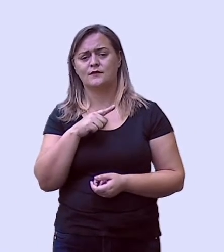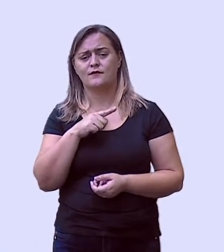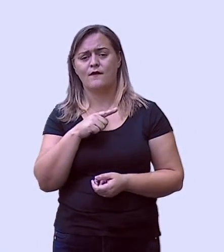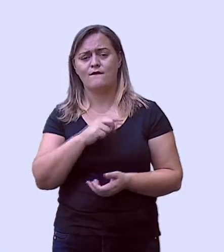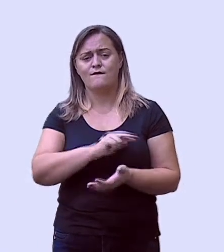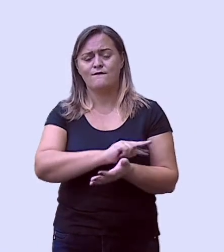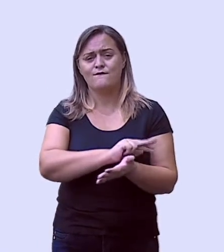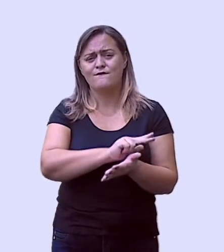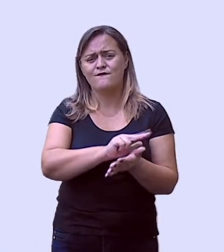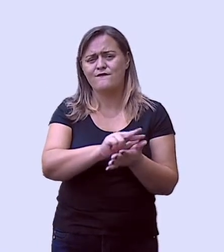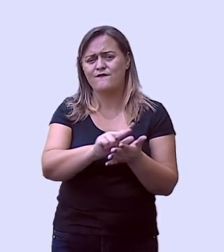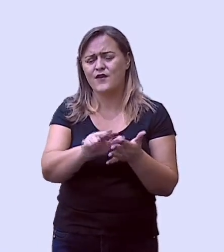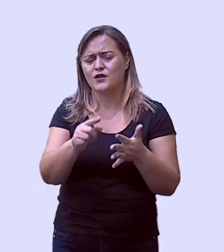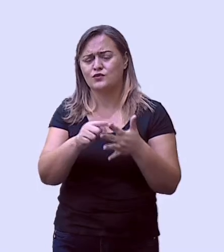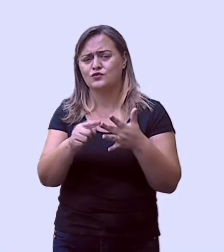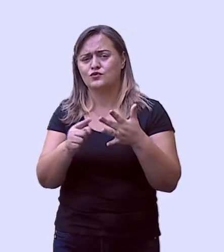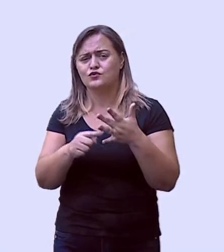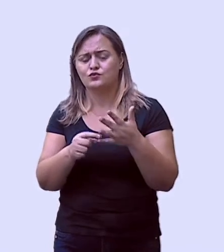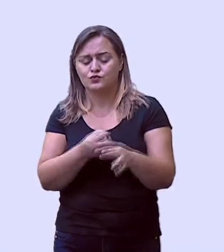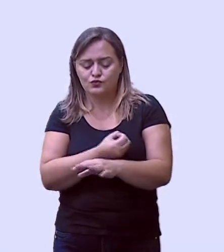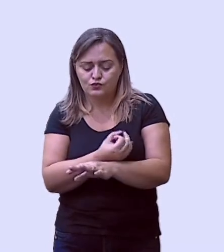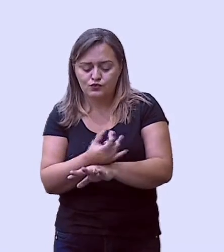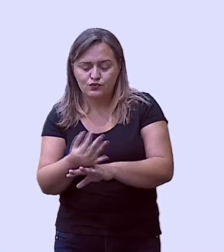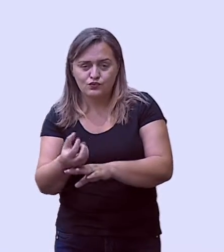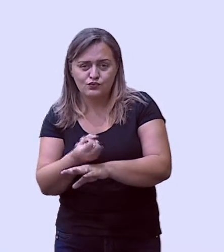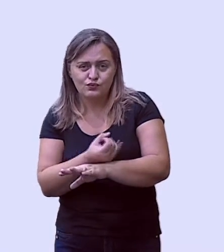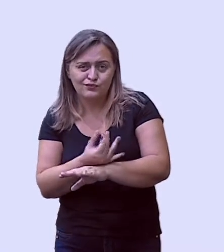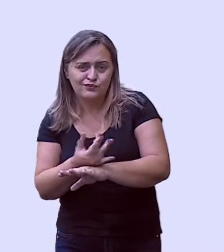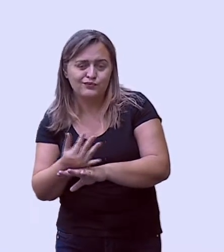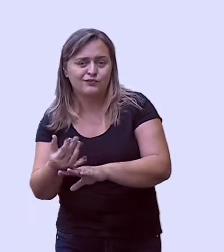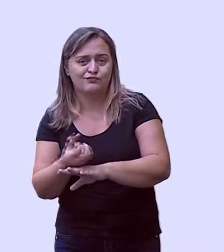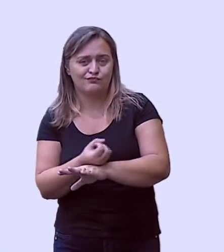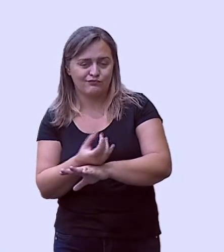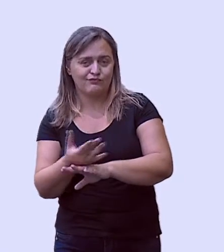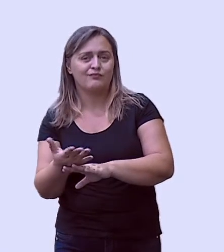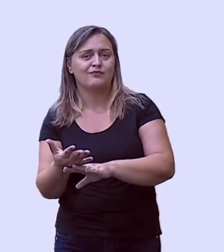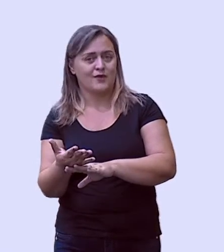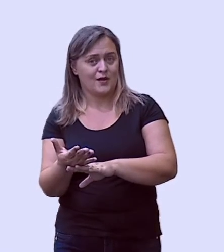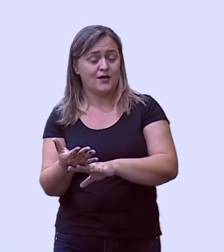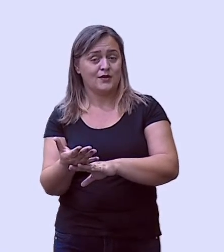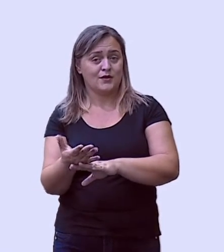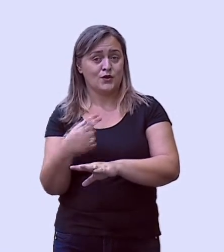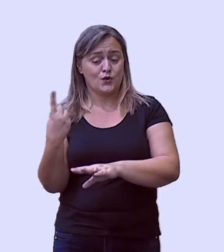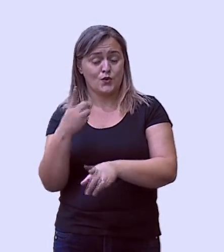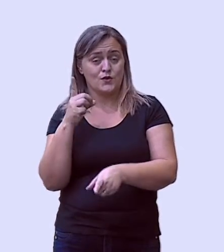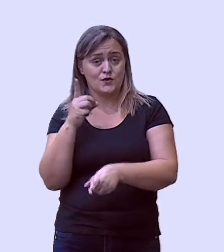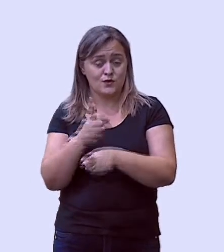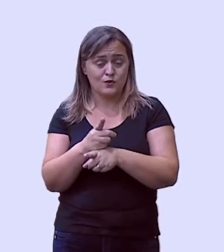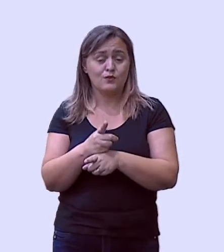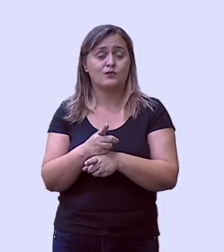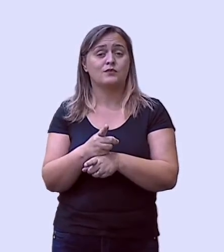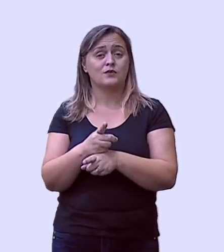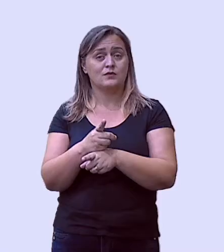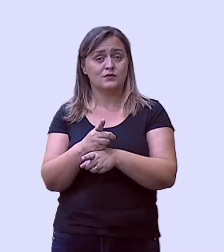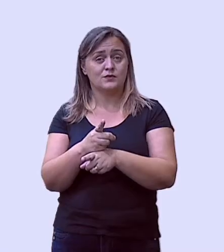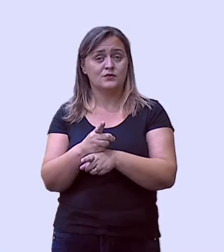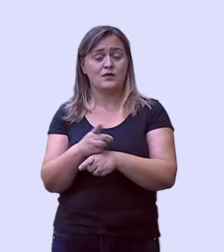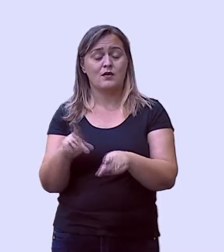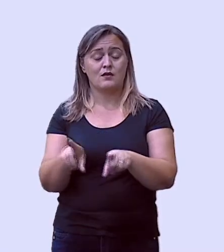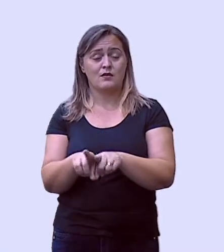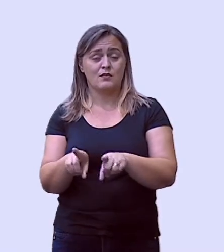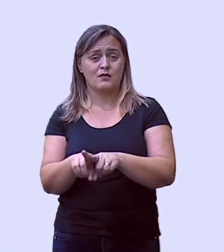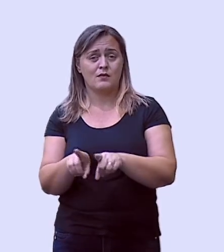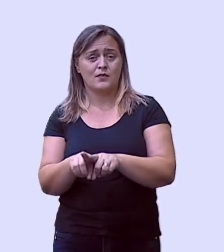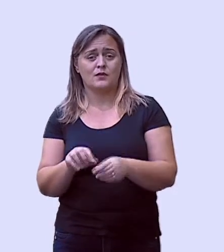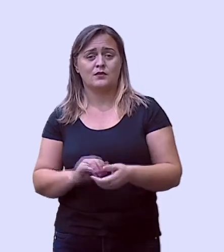de gramíneas e 200 de leguminosas. Lá a gente vai encontrar aproximadamente aí